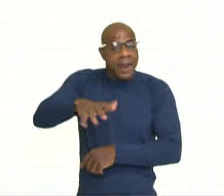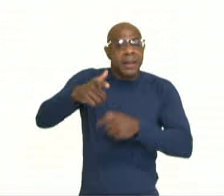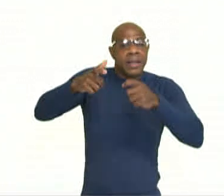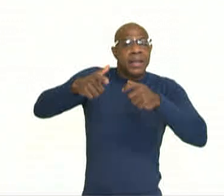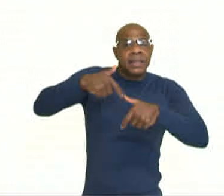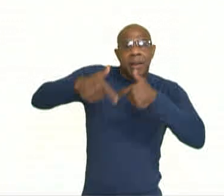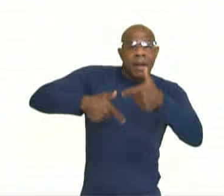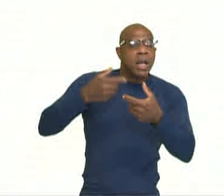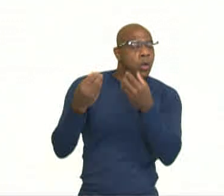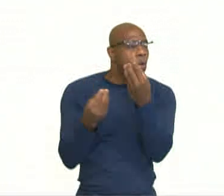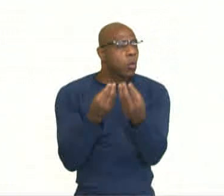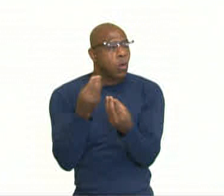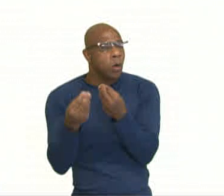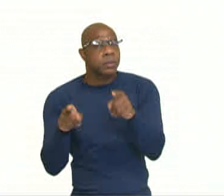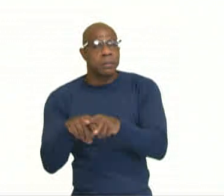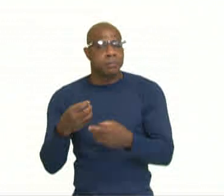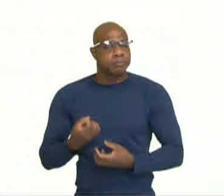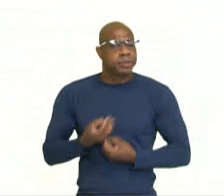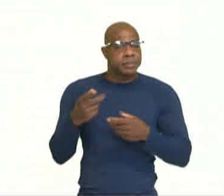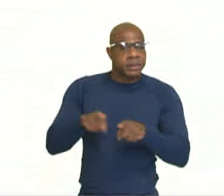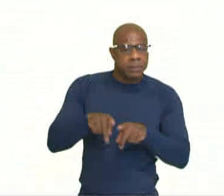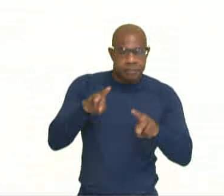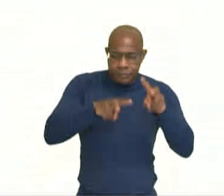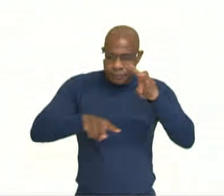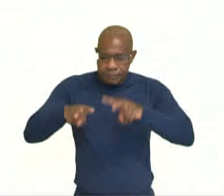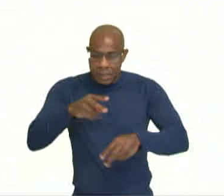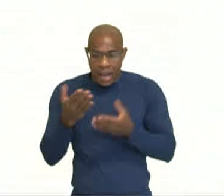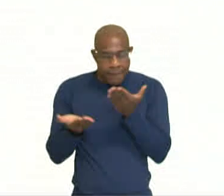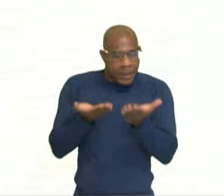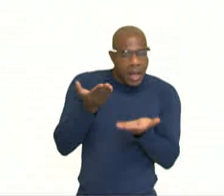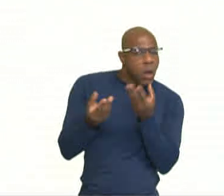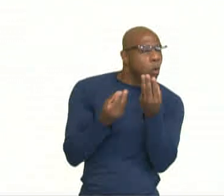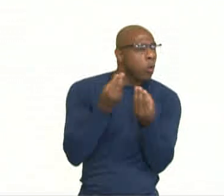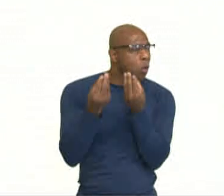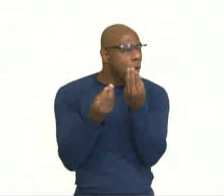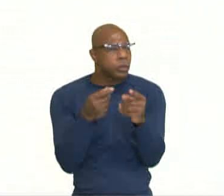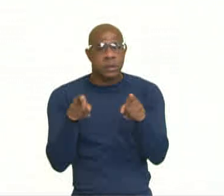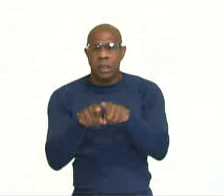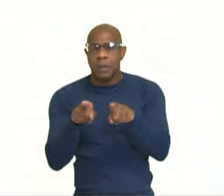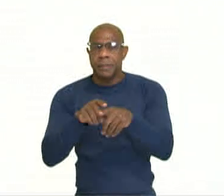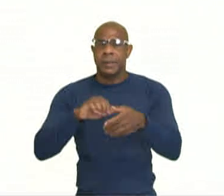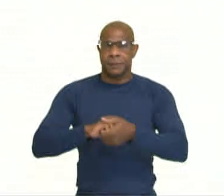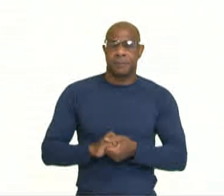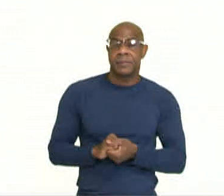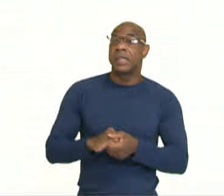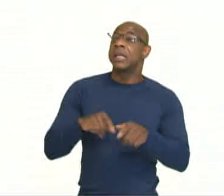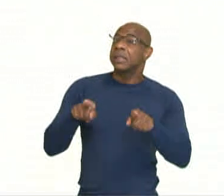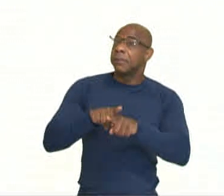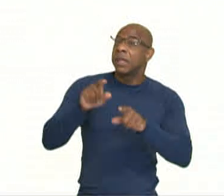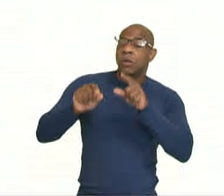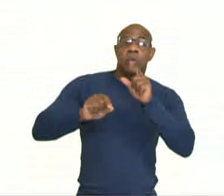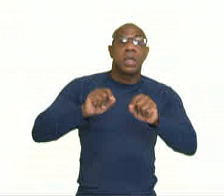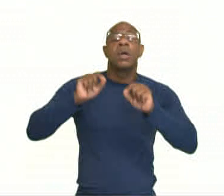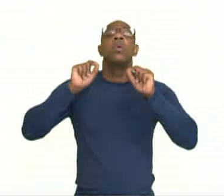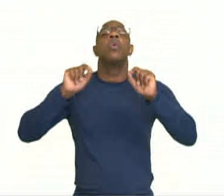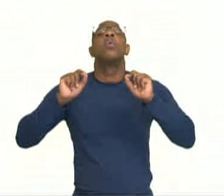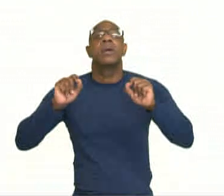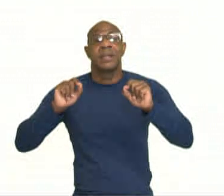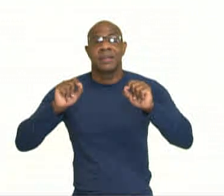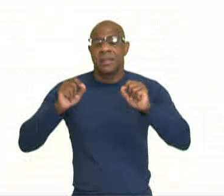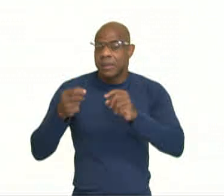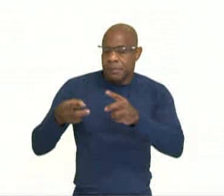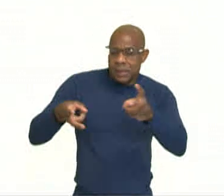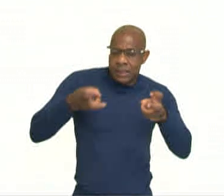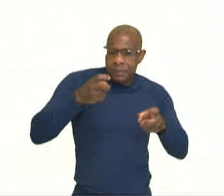trabalho, aspirações e análise de habilidades. Ao abordar aspectos mercadológicos e